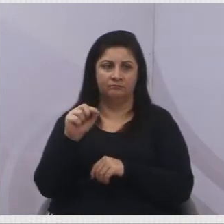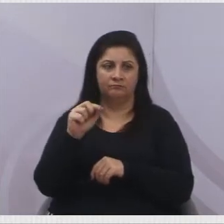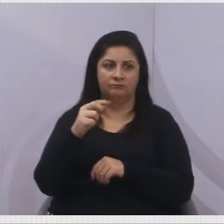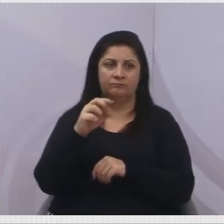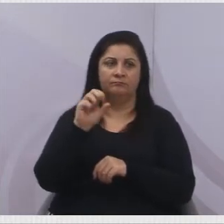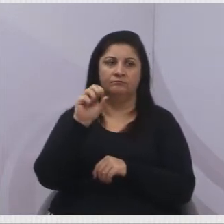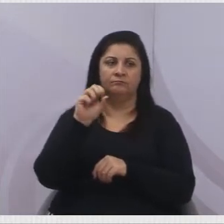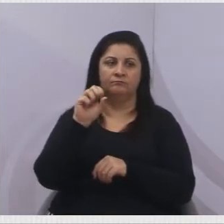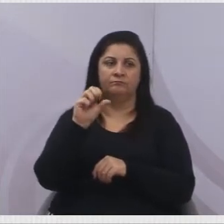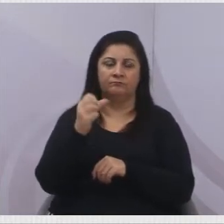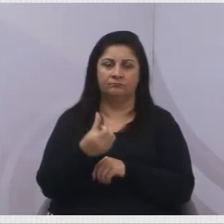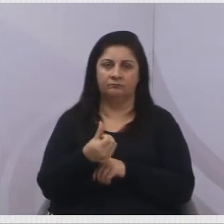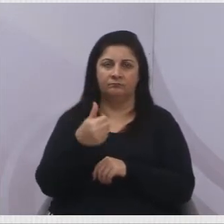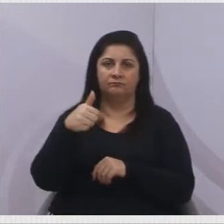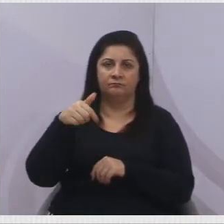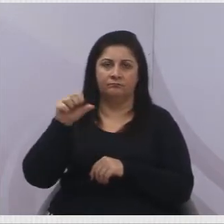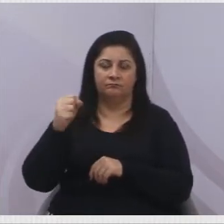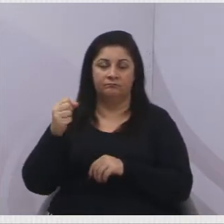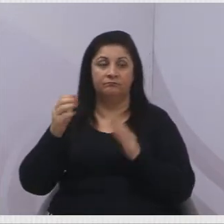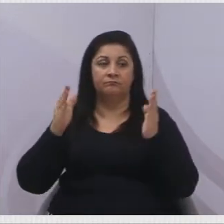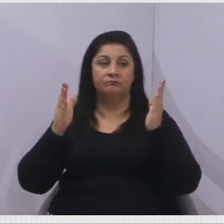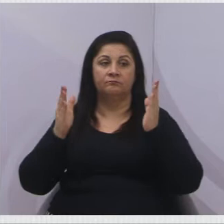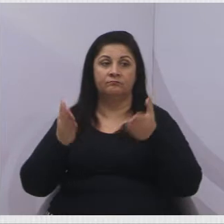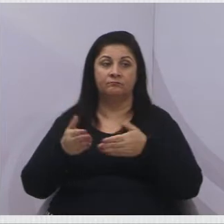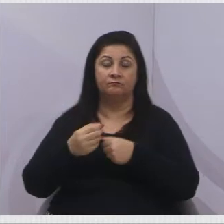155.878 atendimentos para